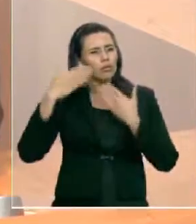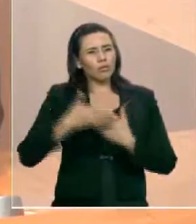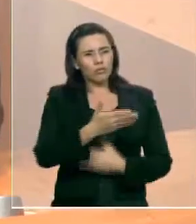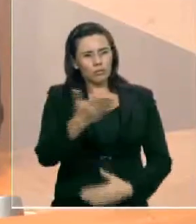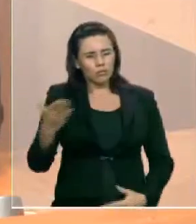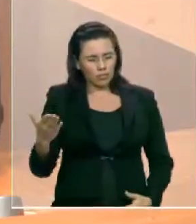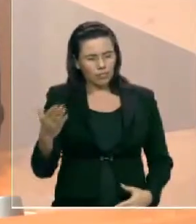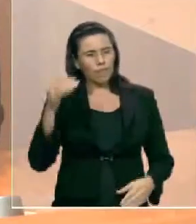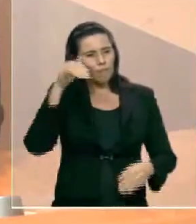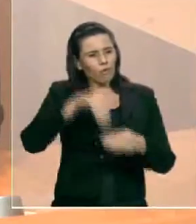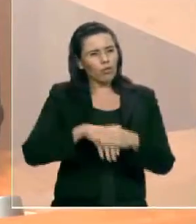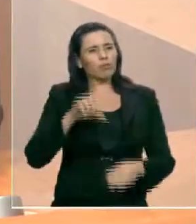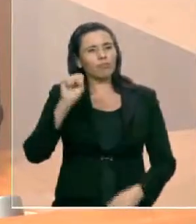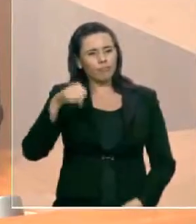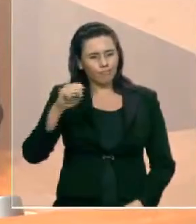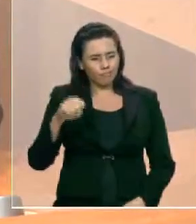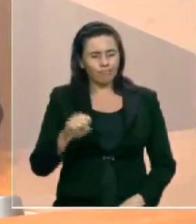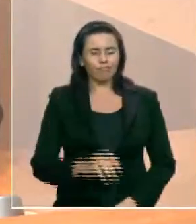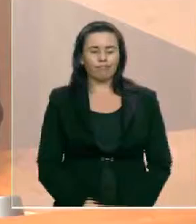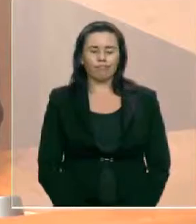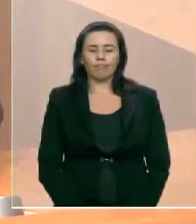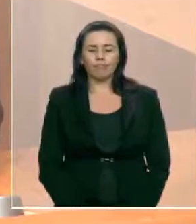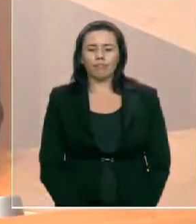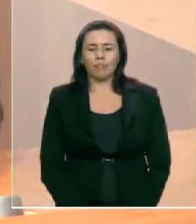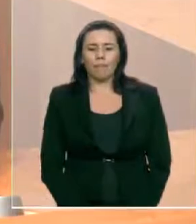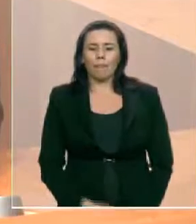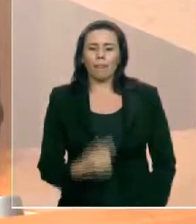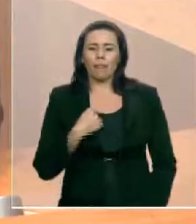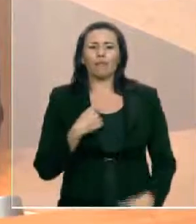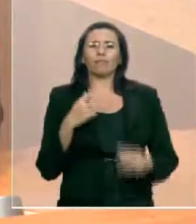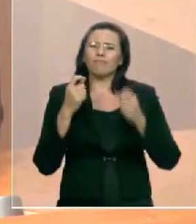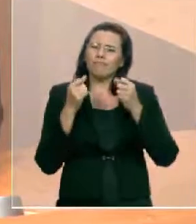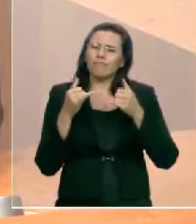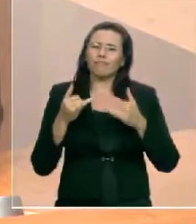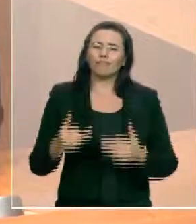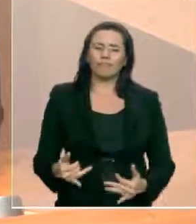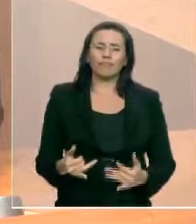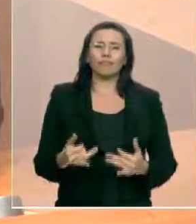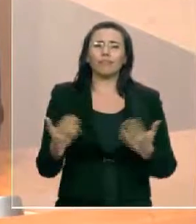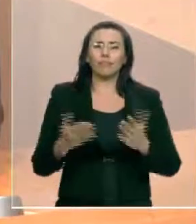falar especificamente do projeto de lei